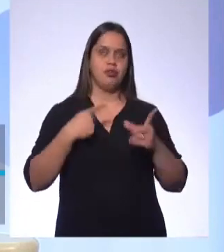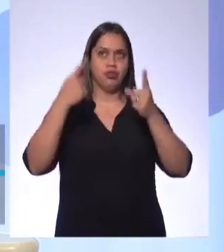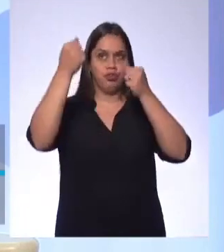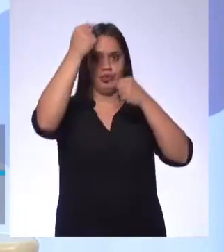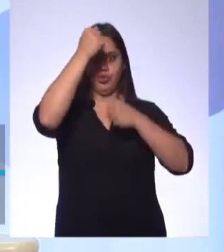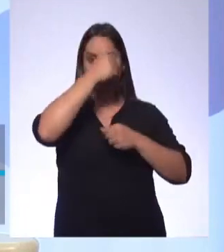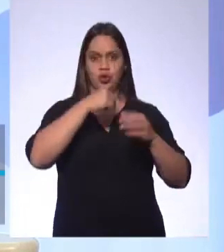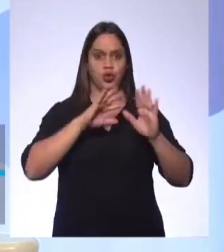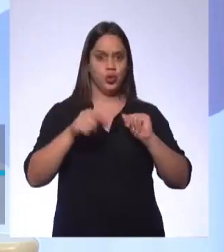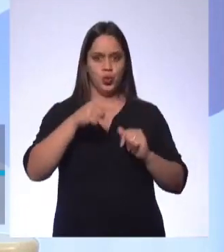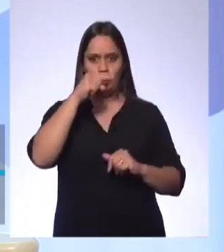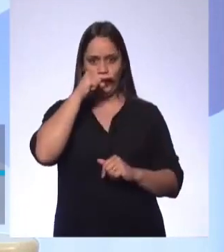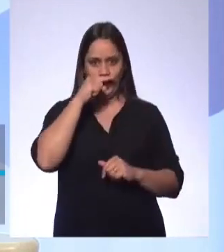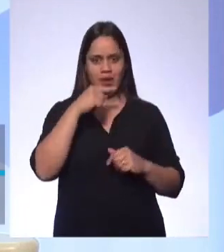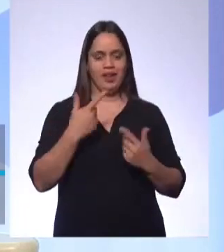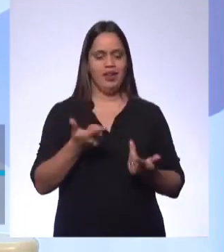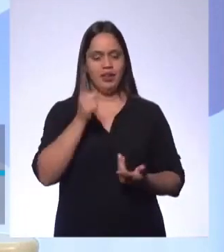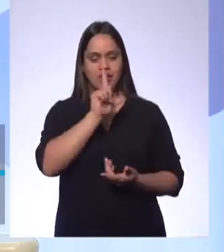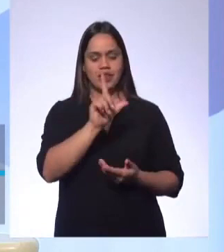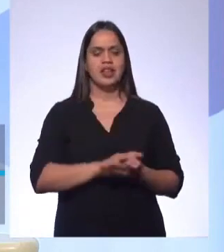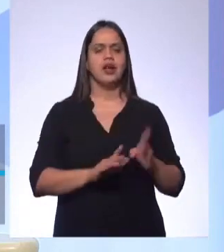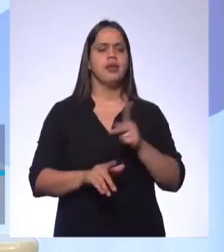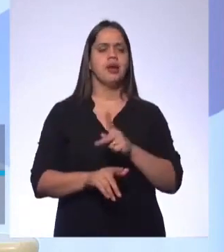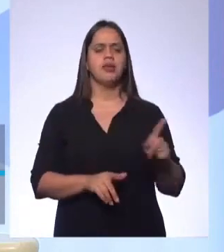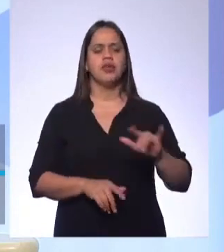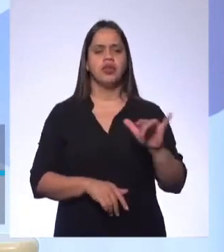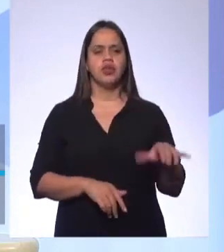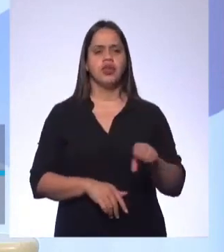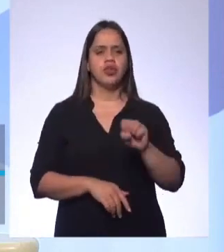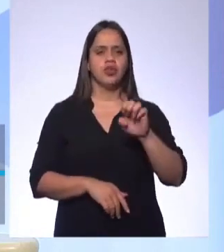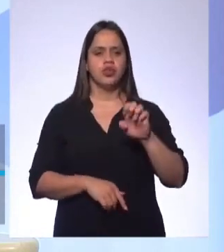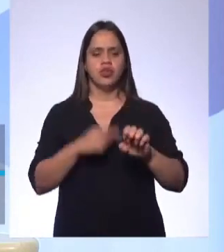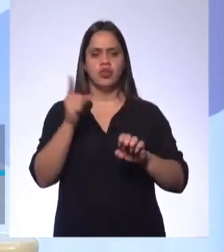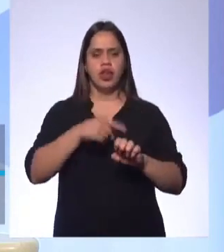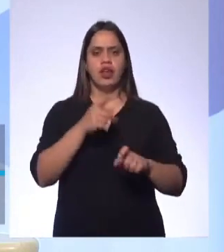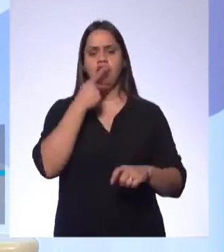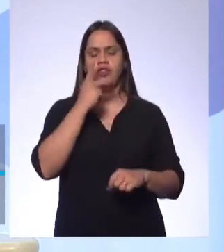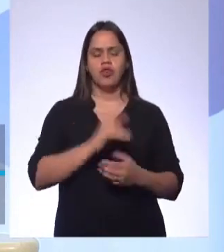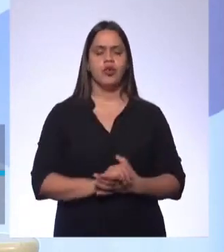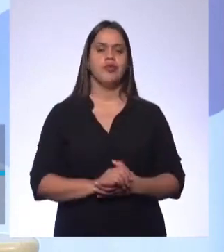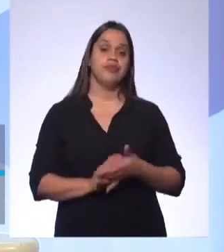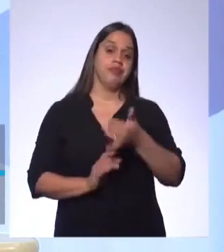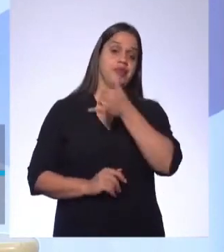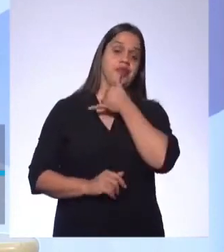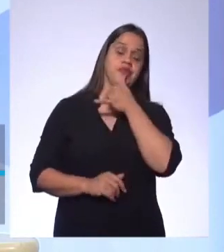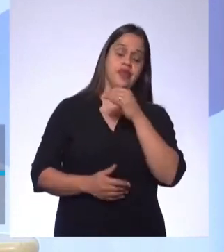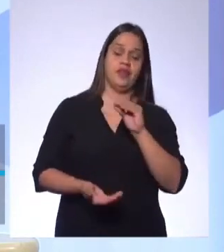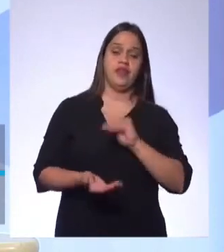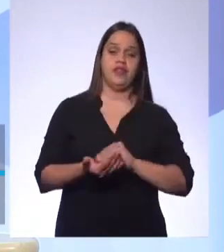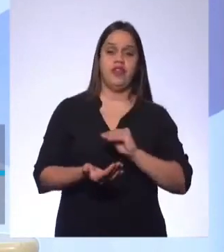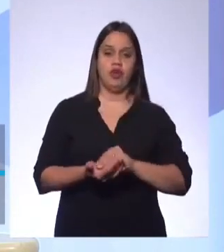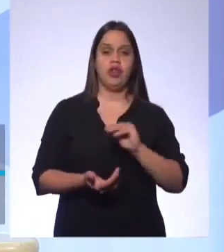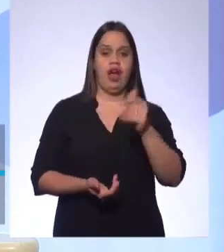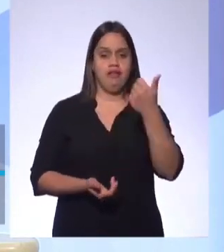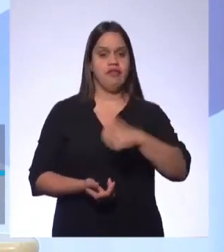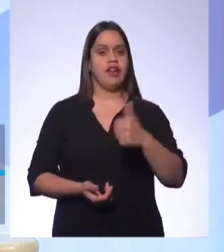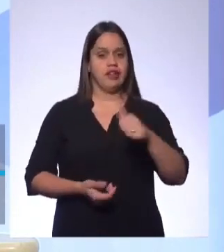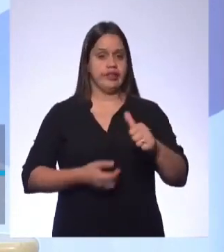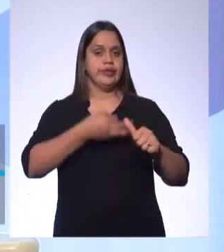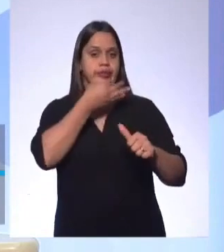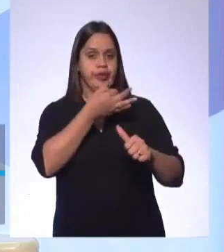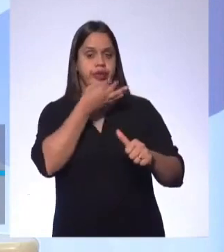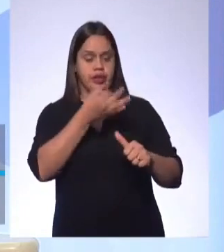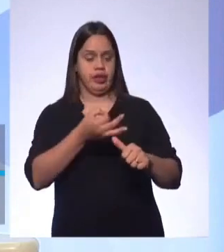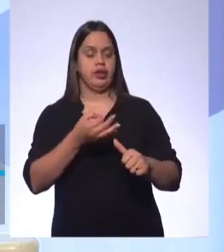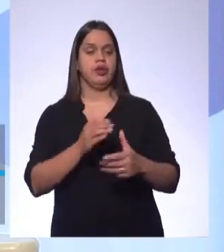o professor, eu acho que é José, ele falou que, infelizmente, falta um pouco de senso crítico, né? E o